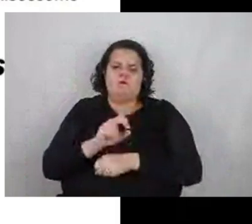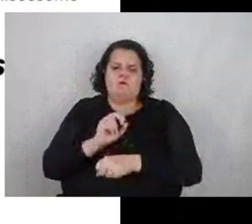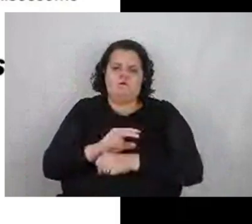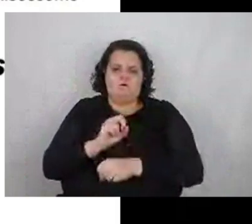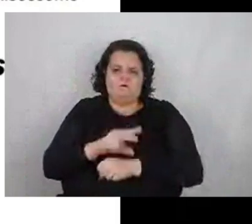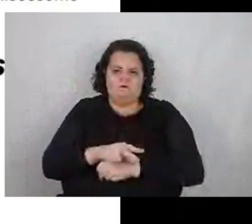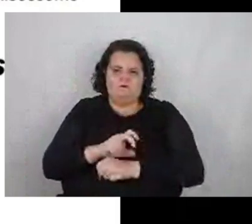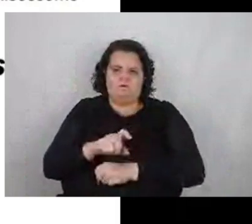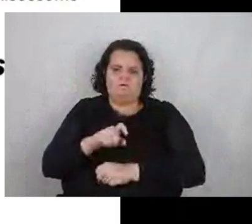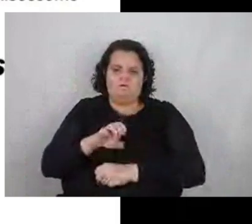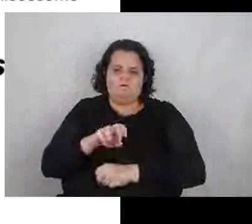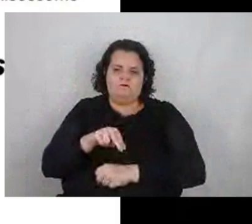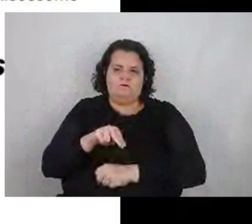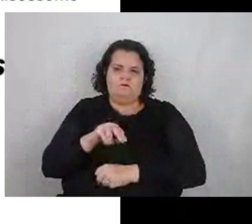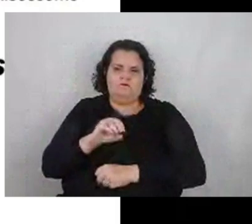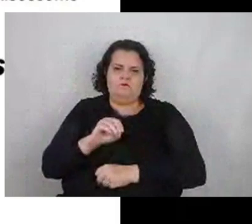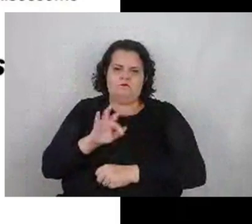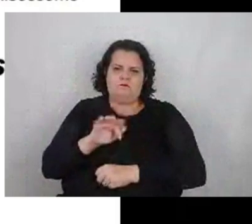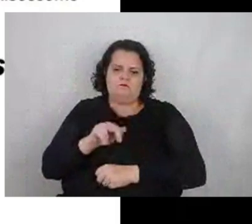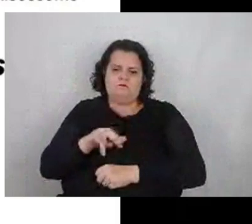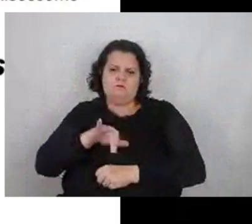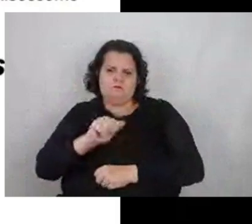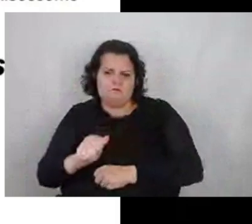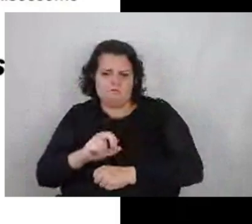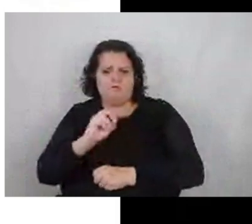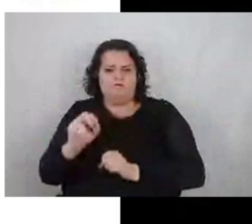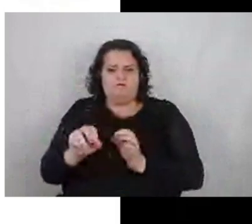como também pode ser de bactérias.